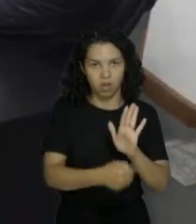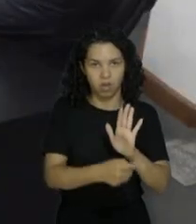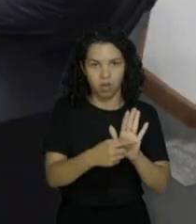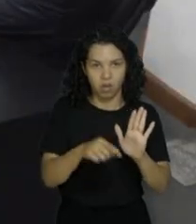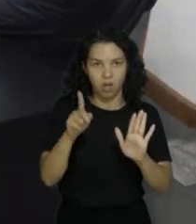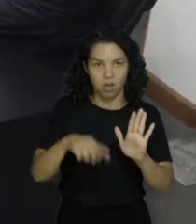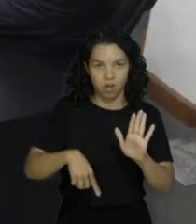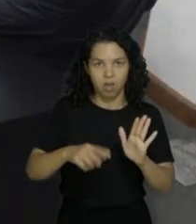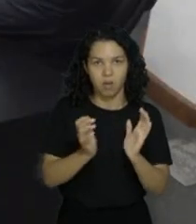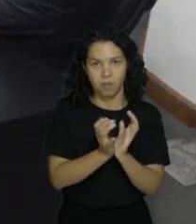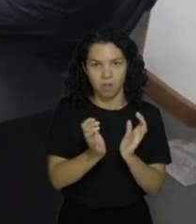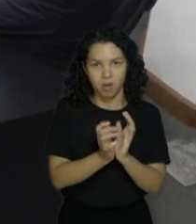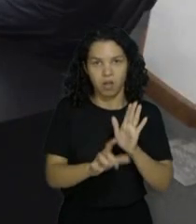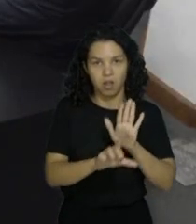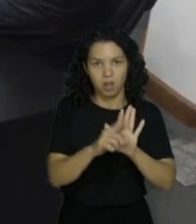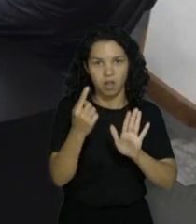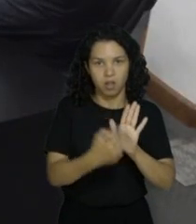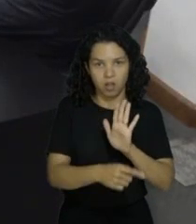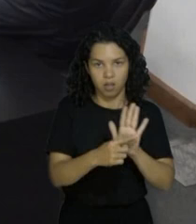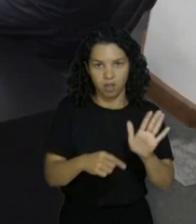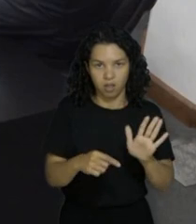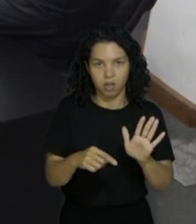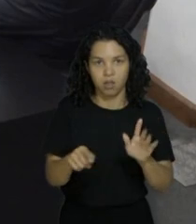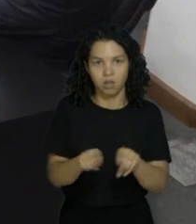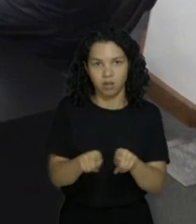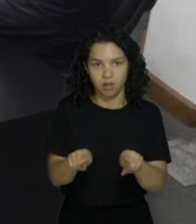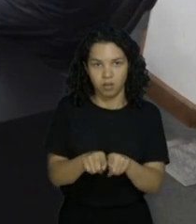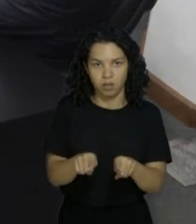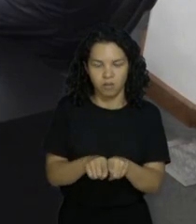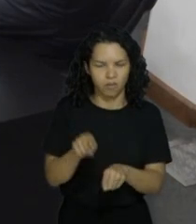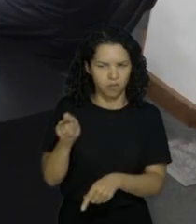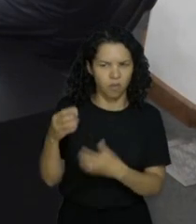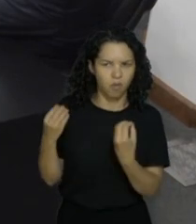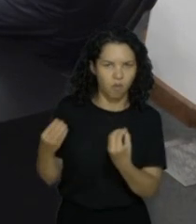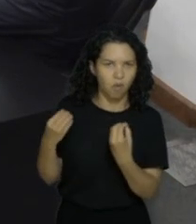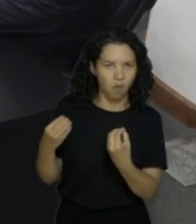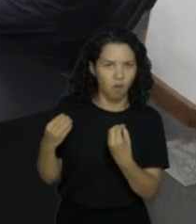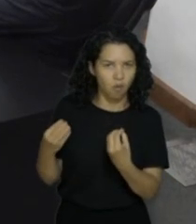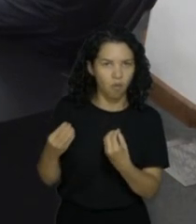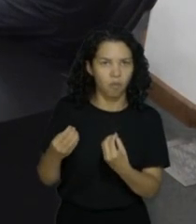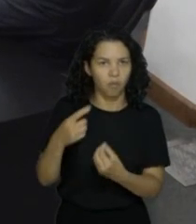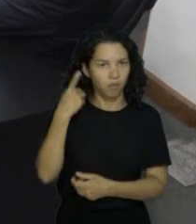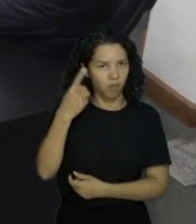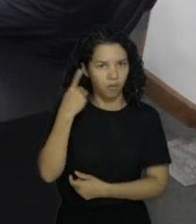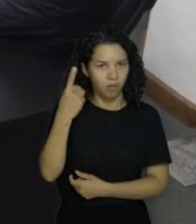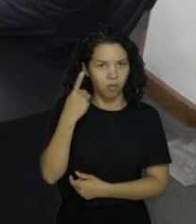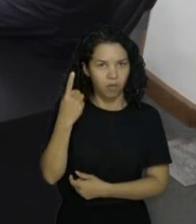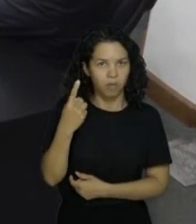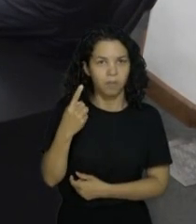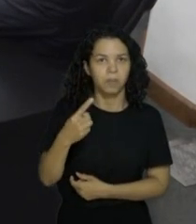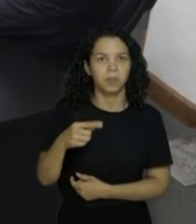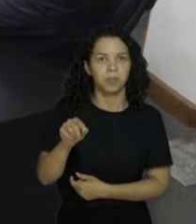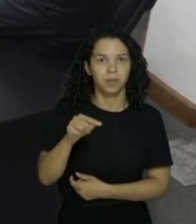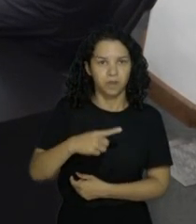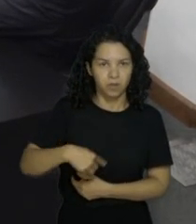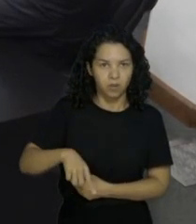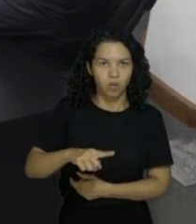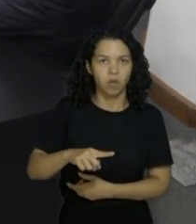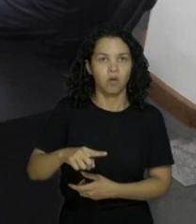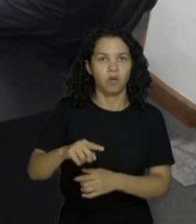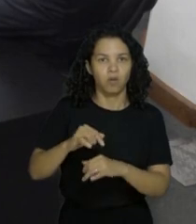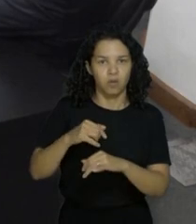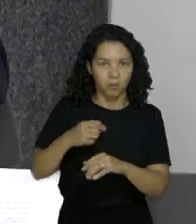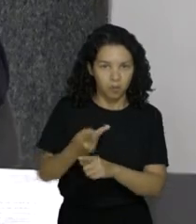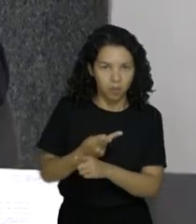Luciano tá ficando perdeu o juízo Como é que vão fazer uma coisa dessa quando nós fomos atrás alertados por